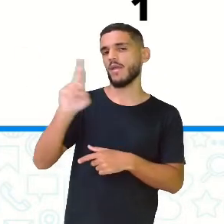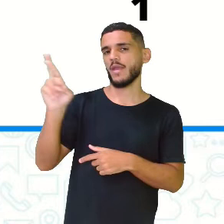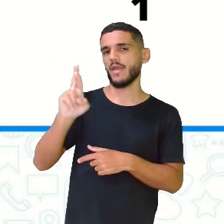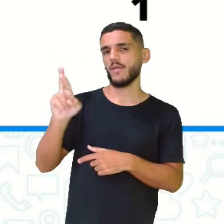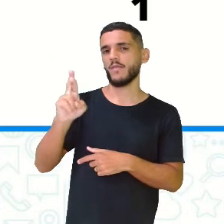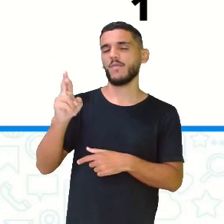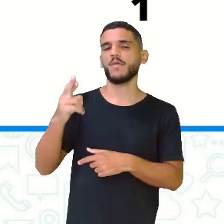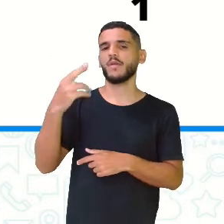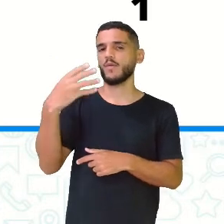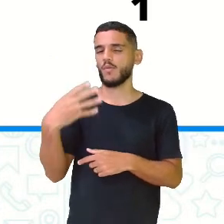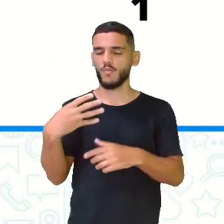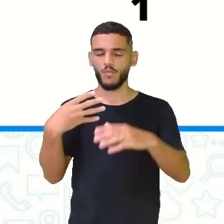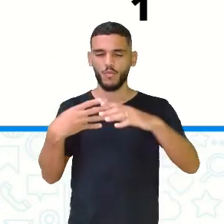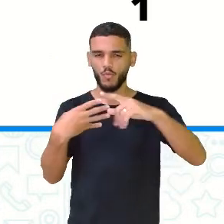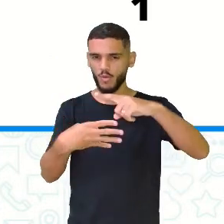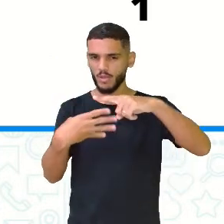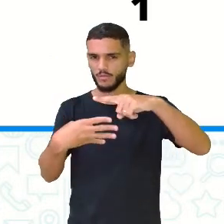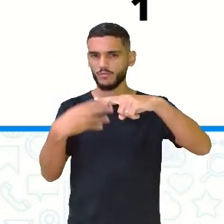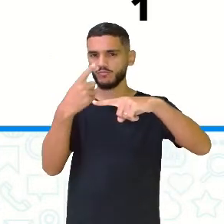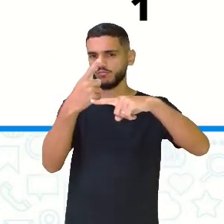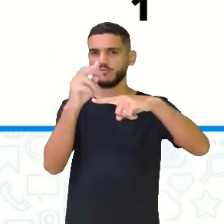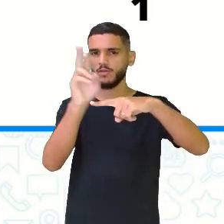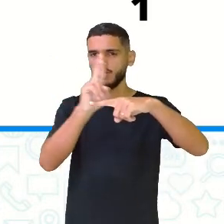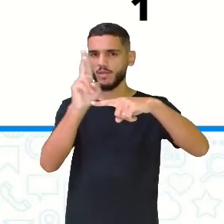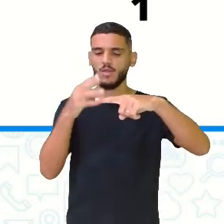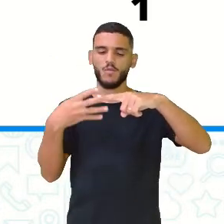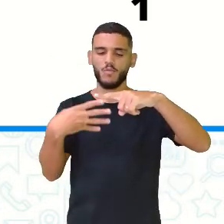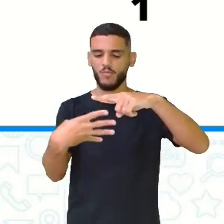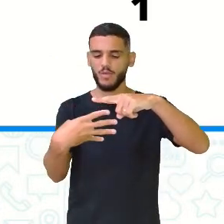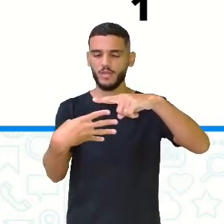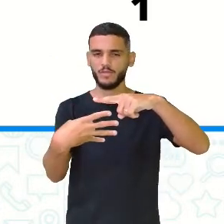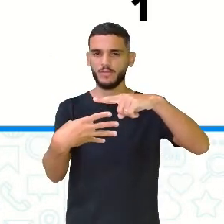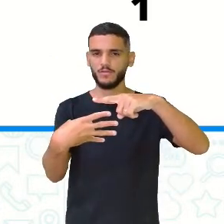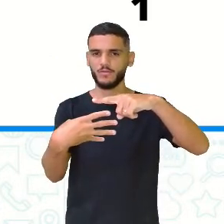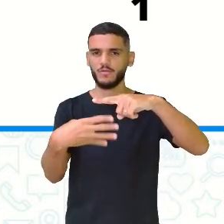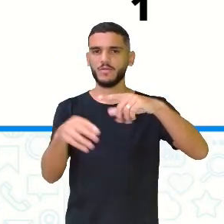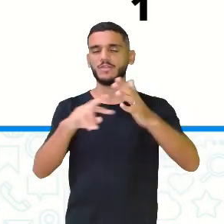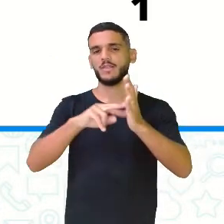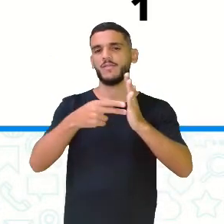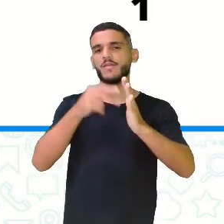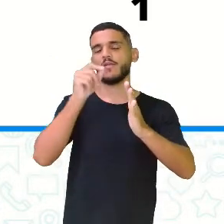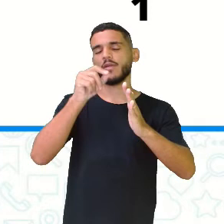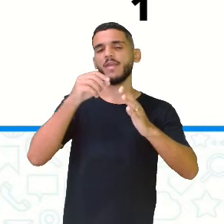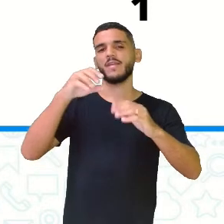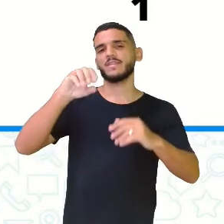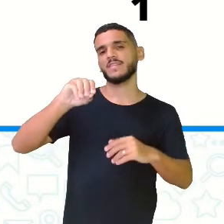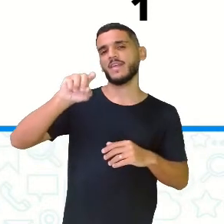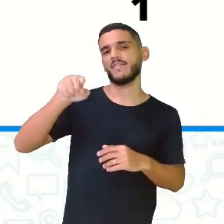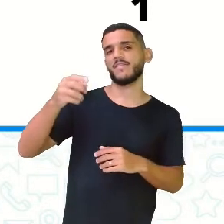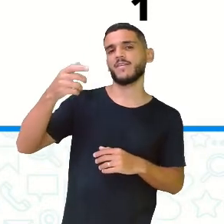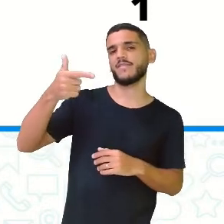25 centavos. Então, cada quarto desse valerá